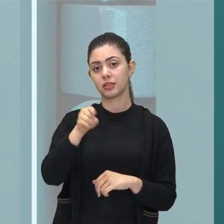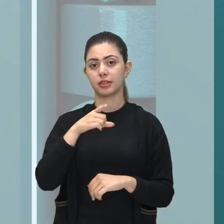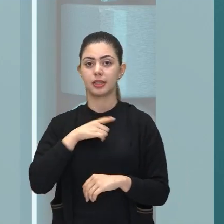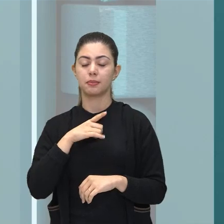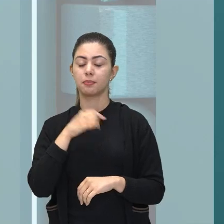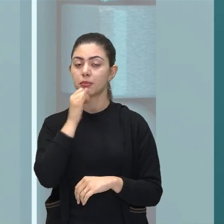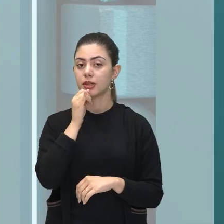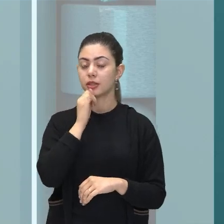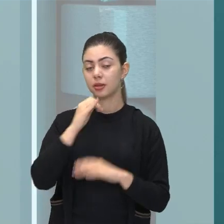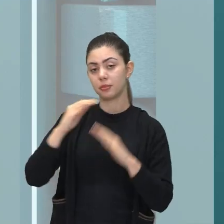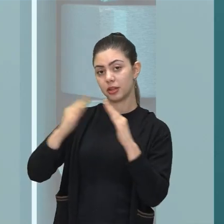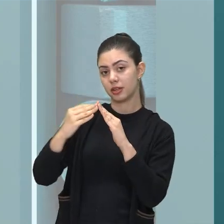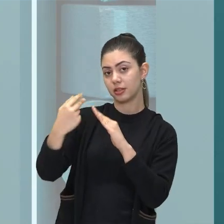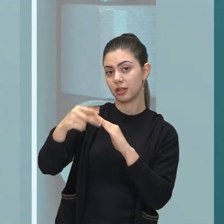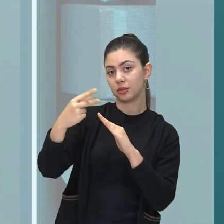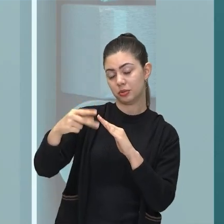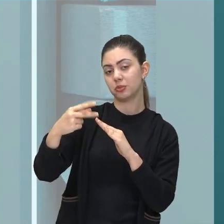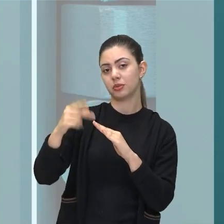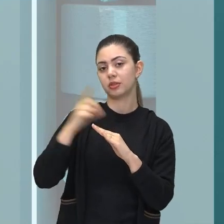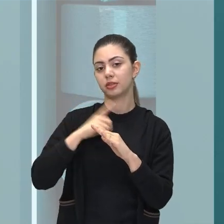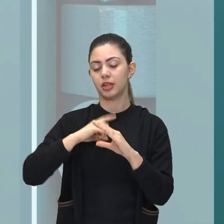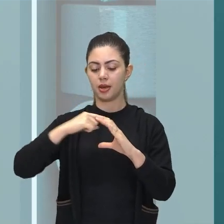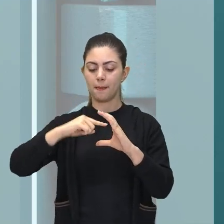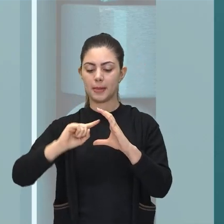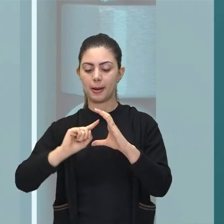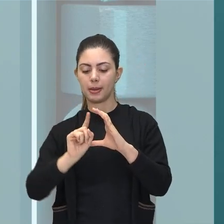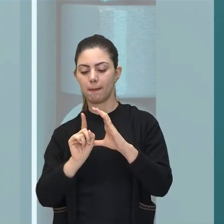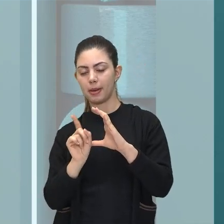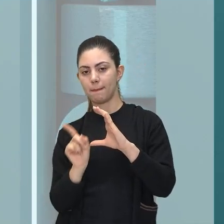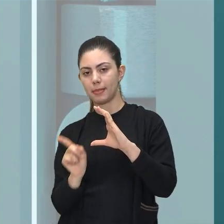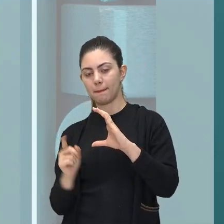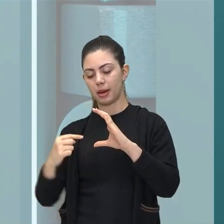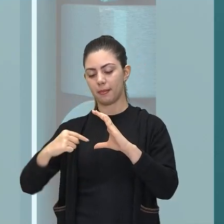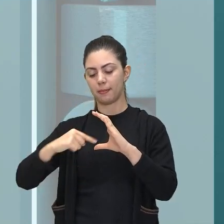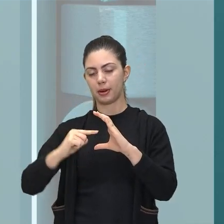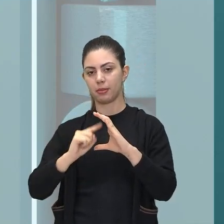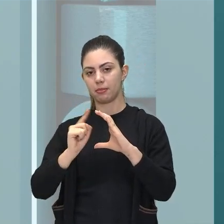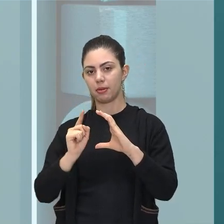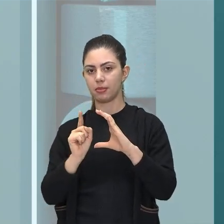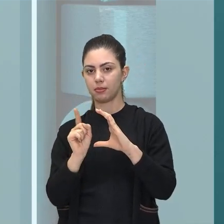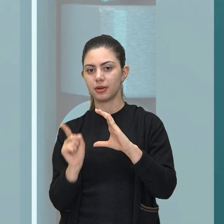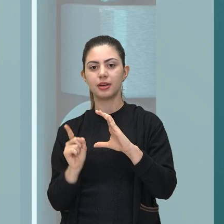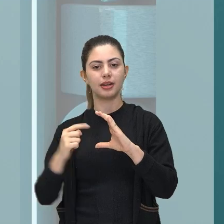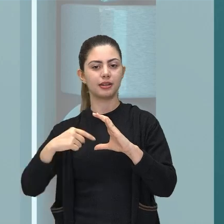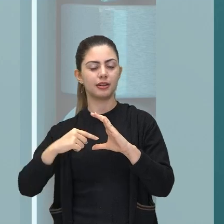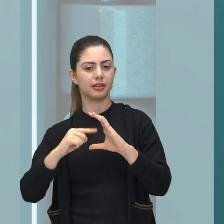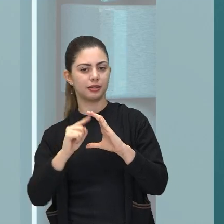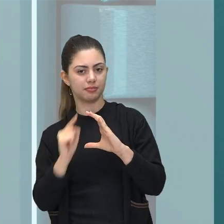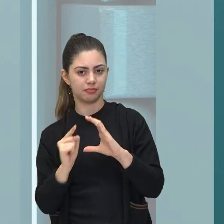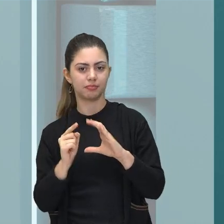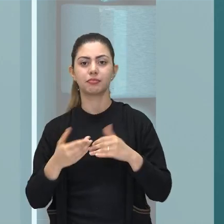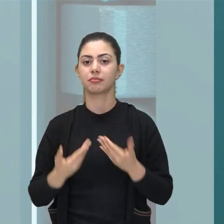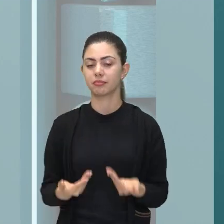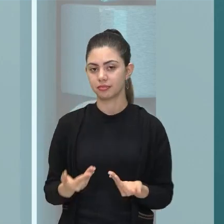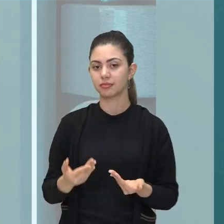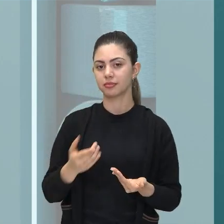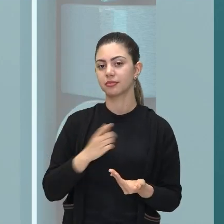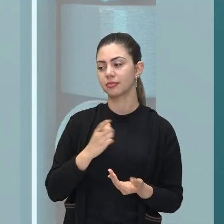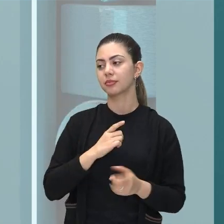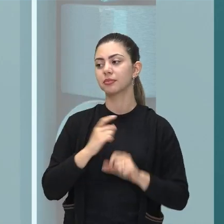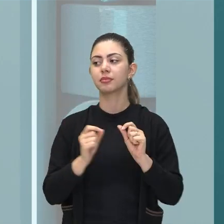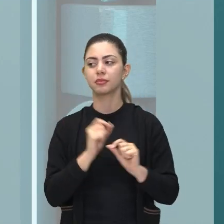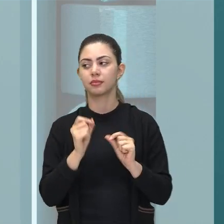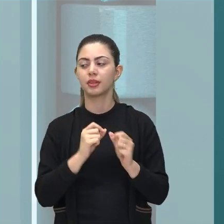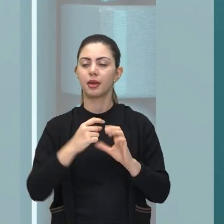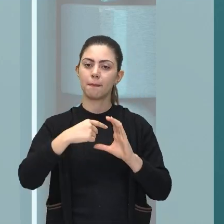tem os ponteiros e fica fazendo esse barulho o tempo todo, quando você está em silêncio completo, você consegue ouvir. Alguns relógios de pulso, inclusive,